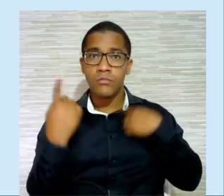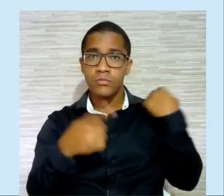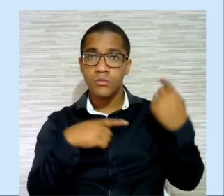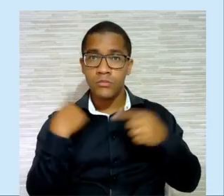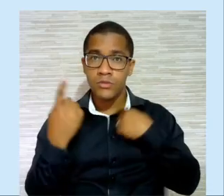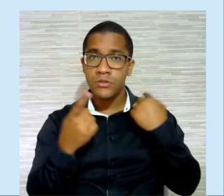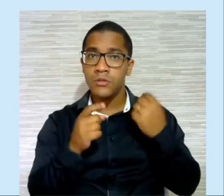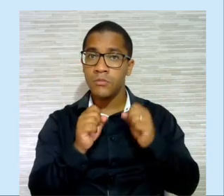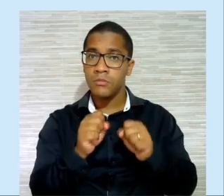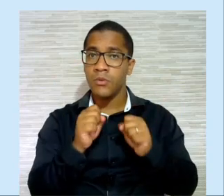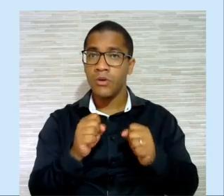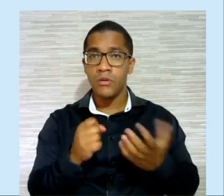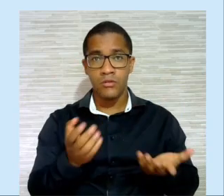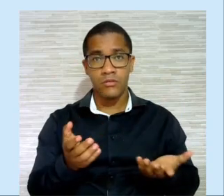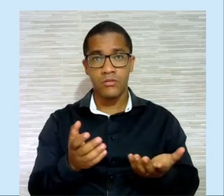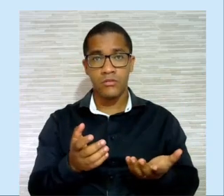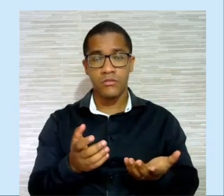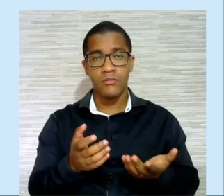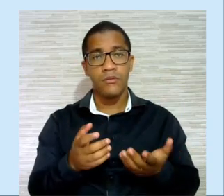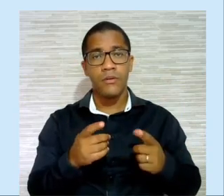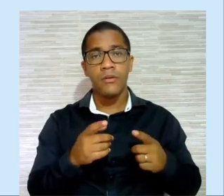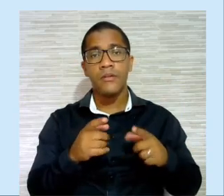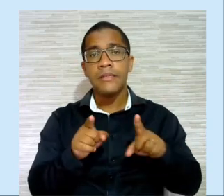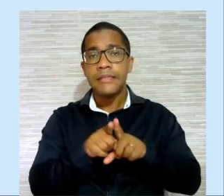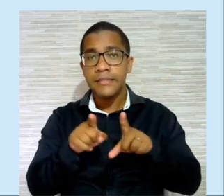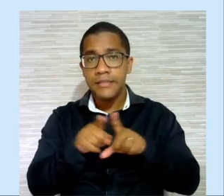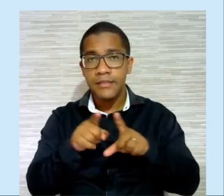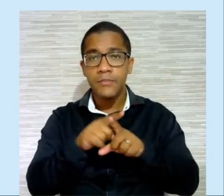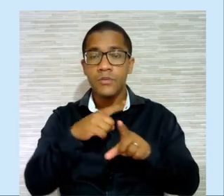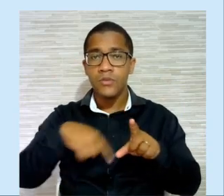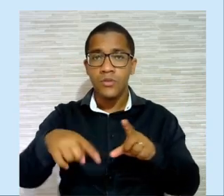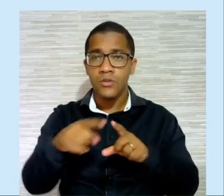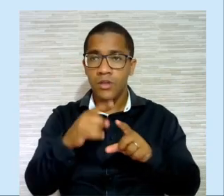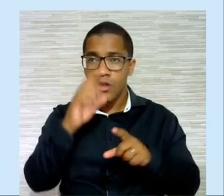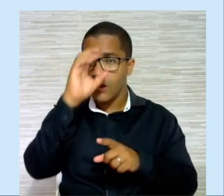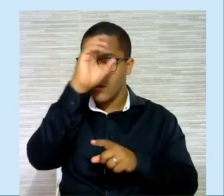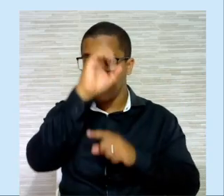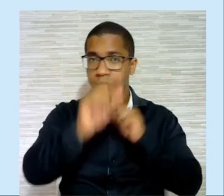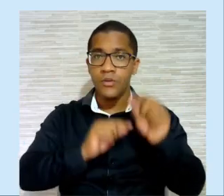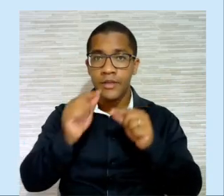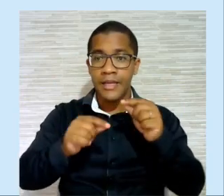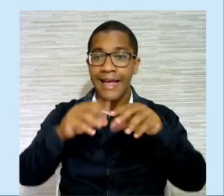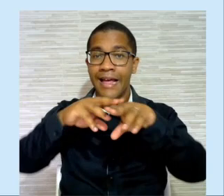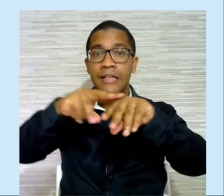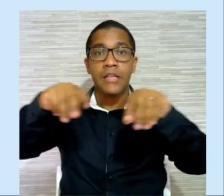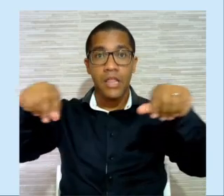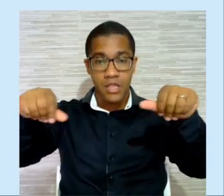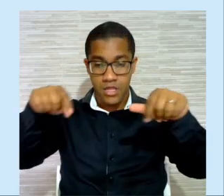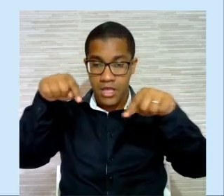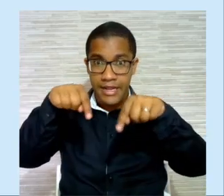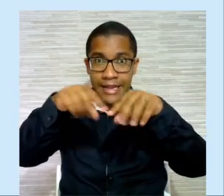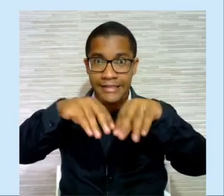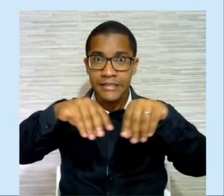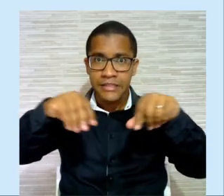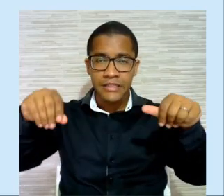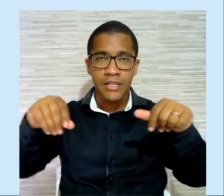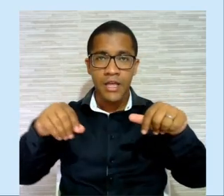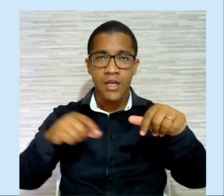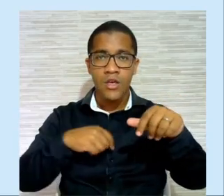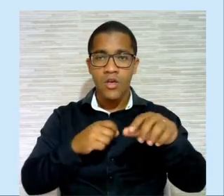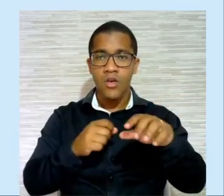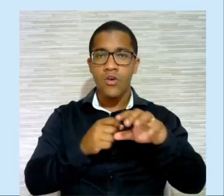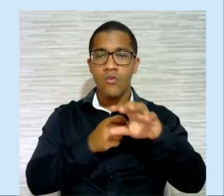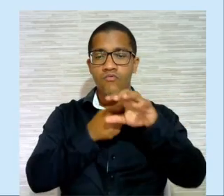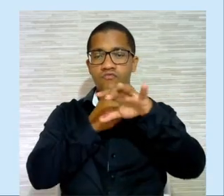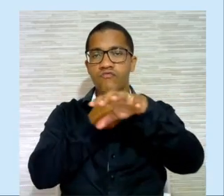Que estão aí em ambientes externos. Aí a gente vai também ver que o solo ele vai receber esse